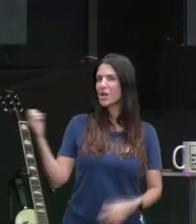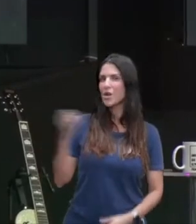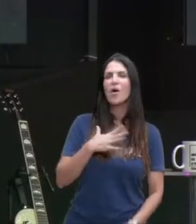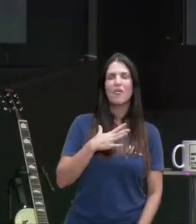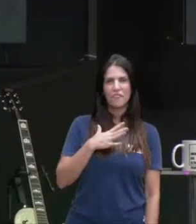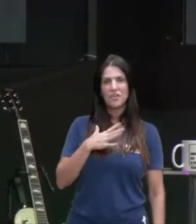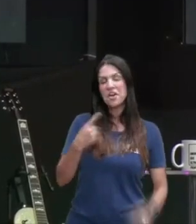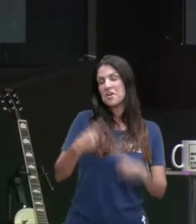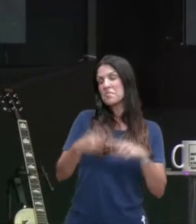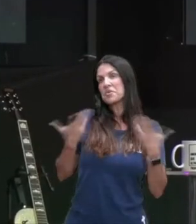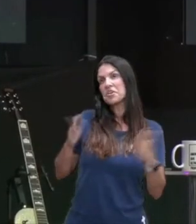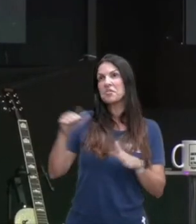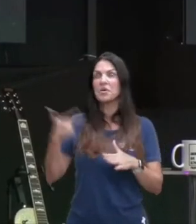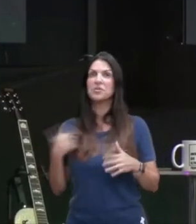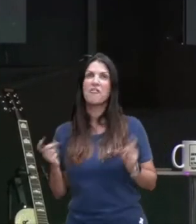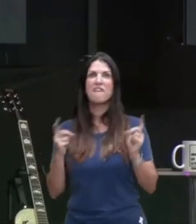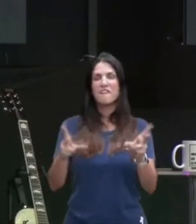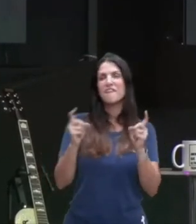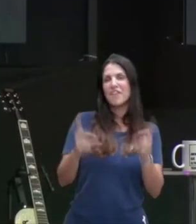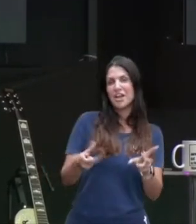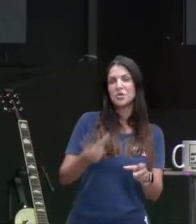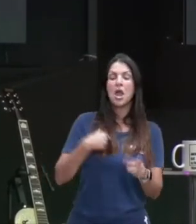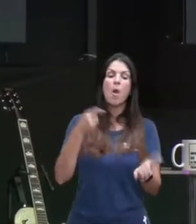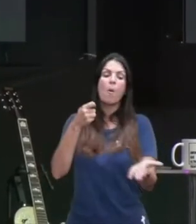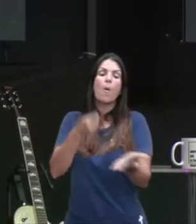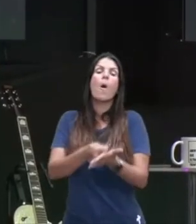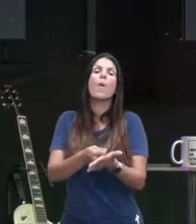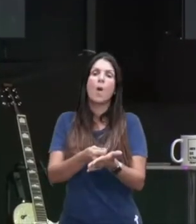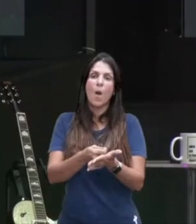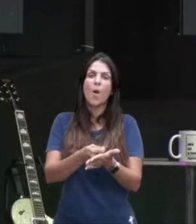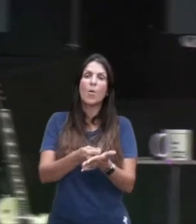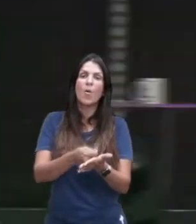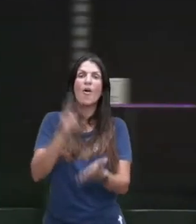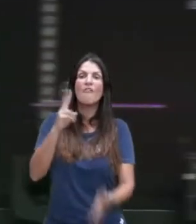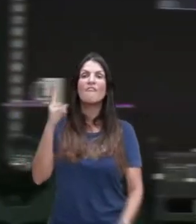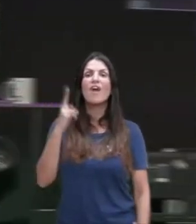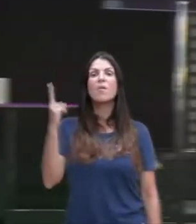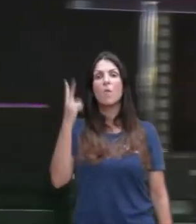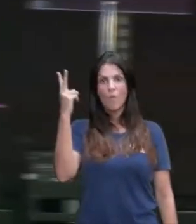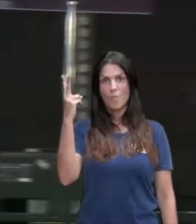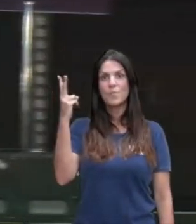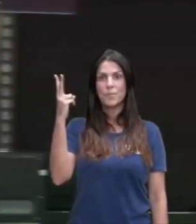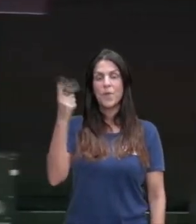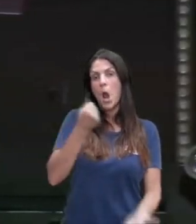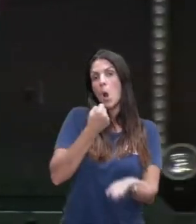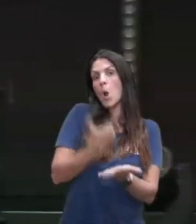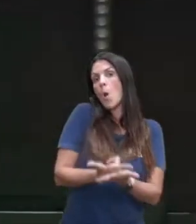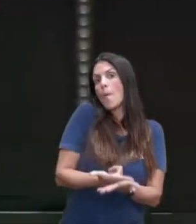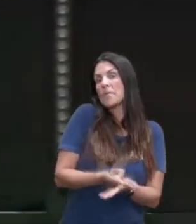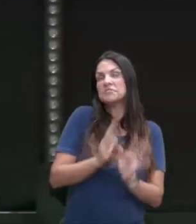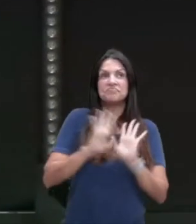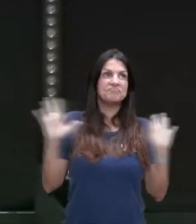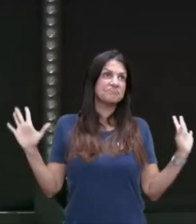porque quando eu tô vendendo eu tenho que botar meu valor a compra quem